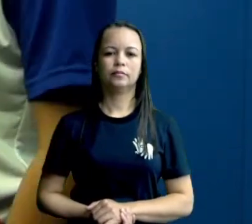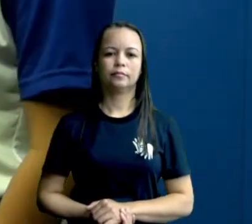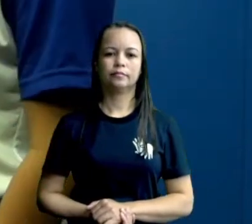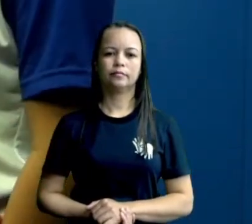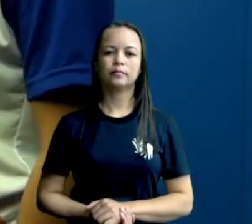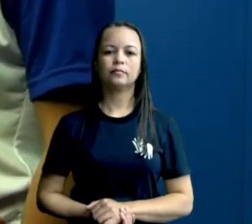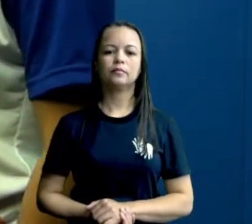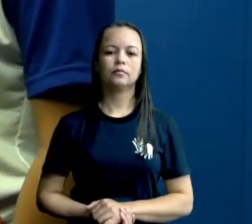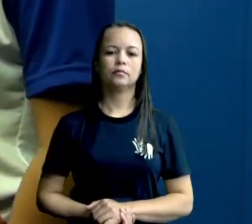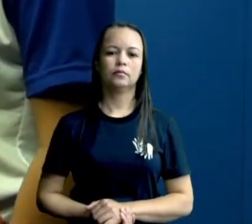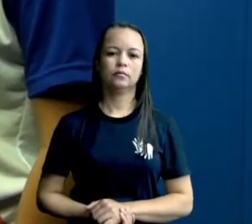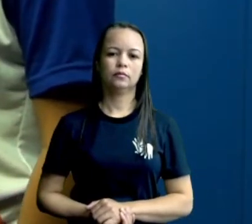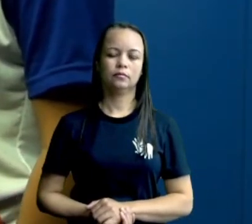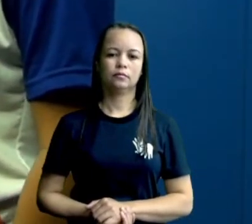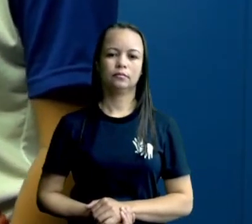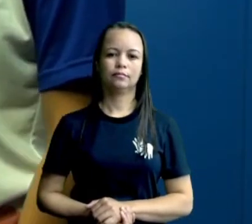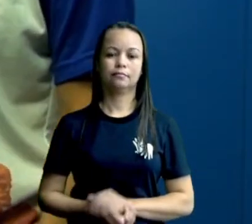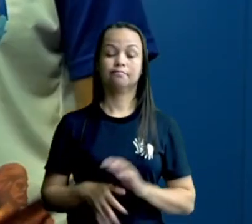E aí, pessoal?